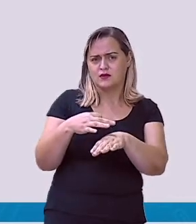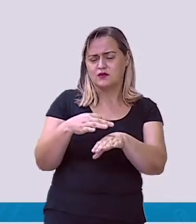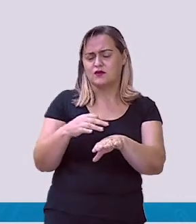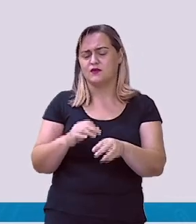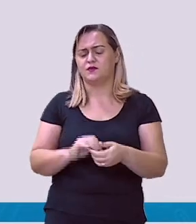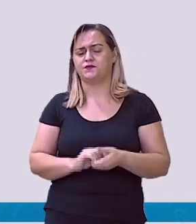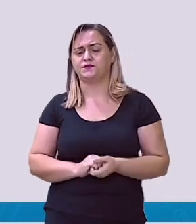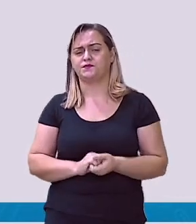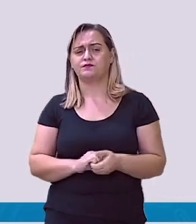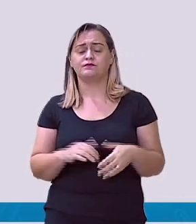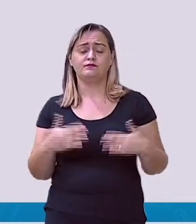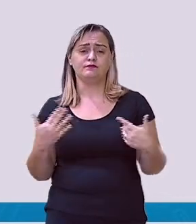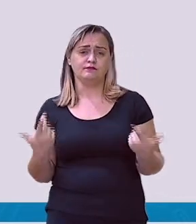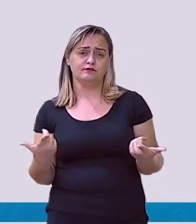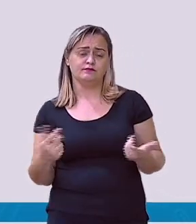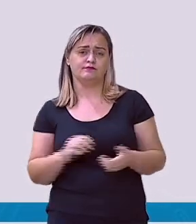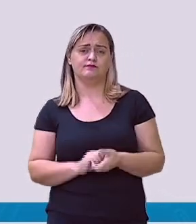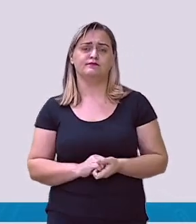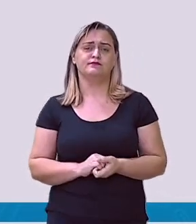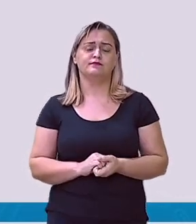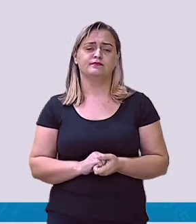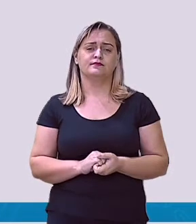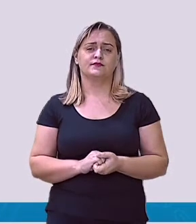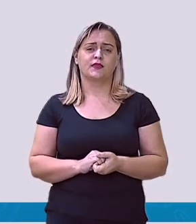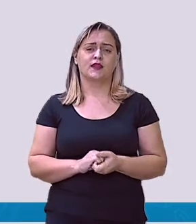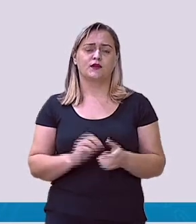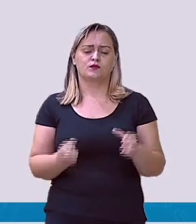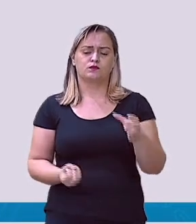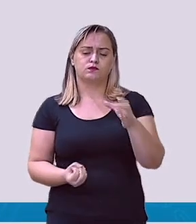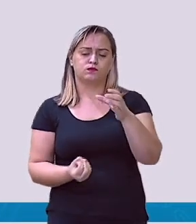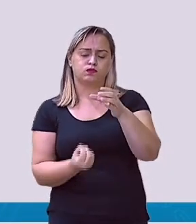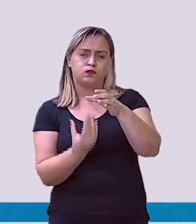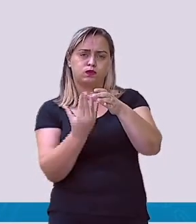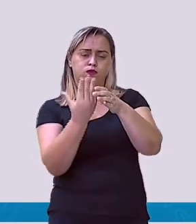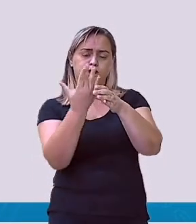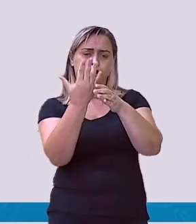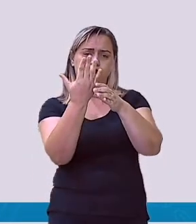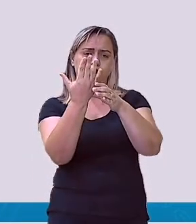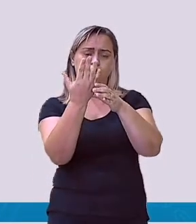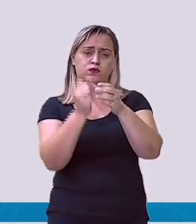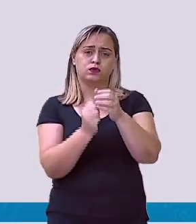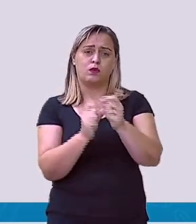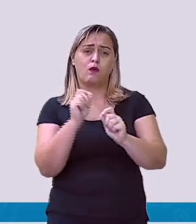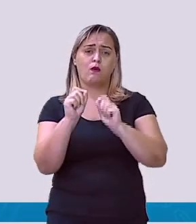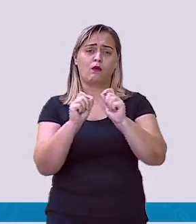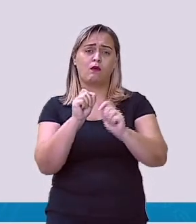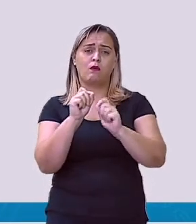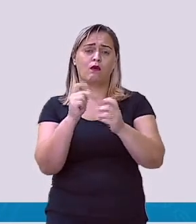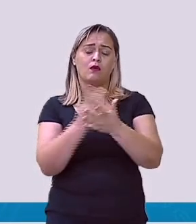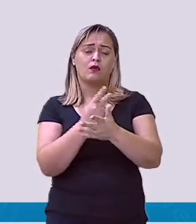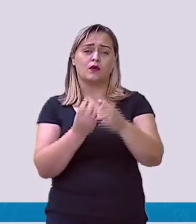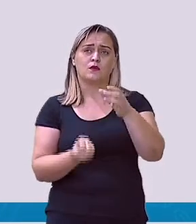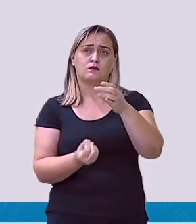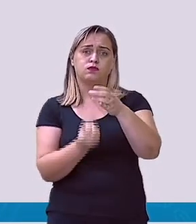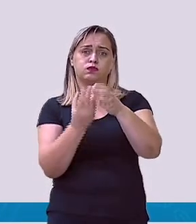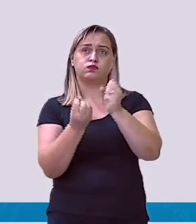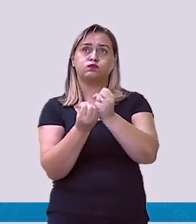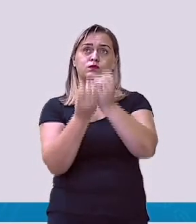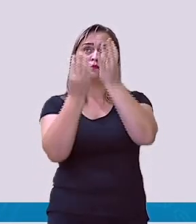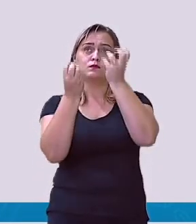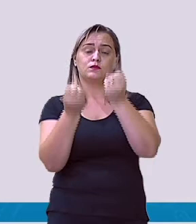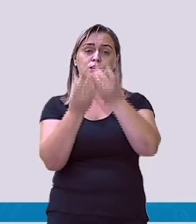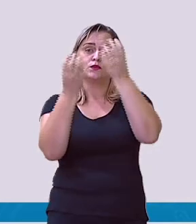esfriar. Mas são lançados na atmosfera gases que